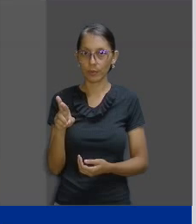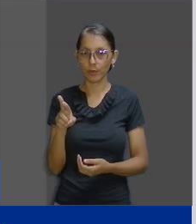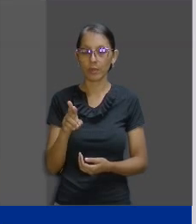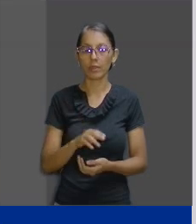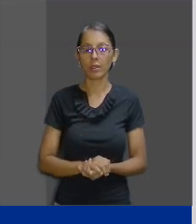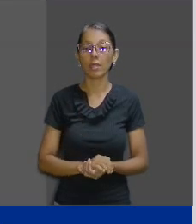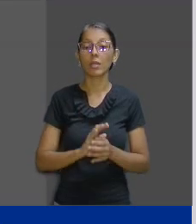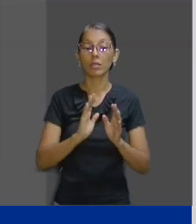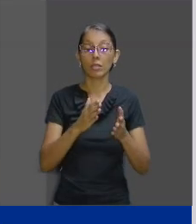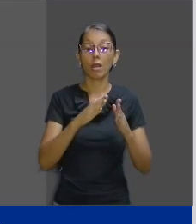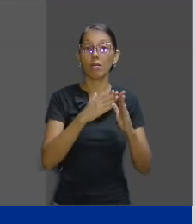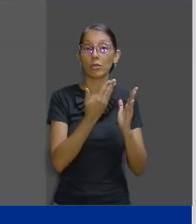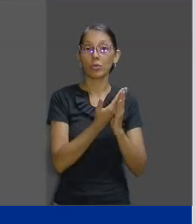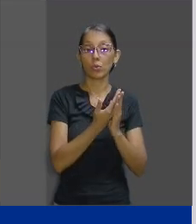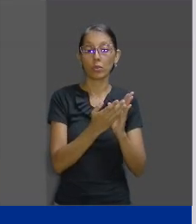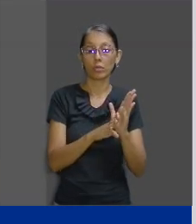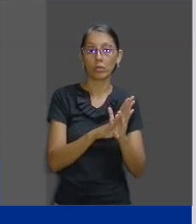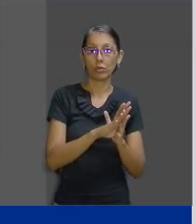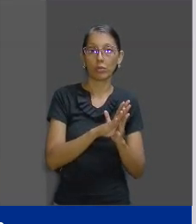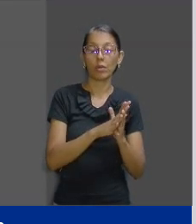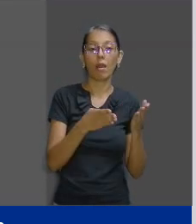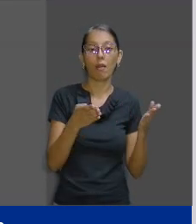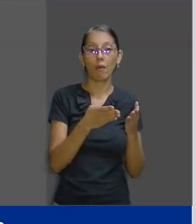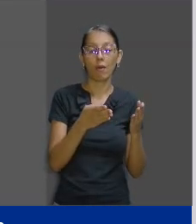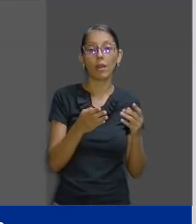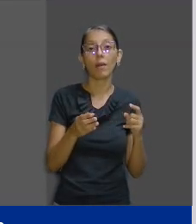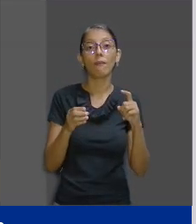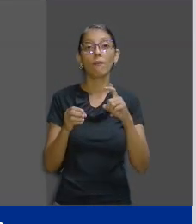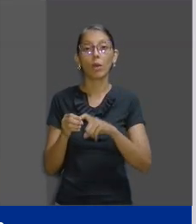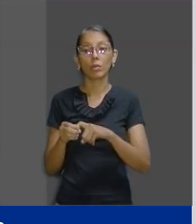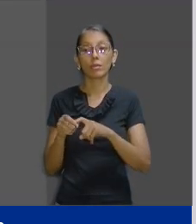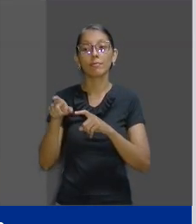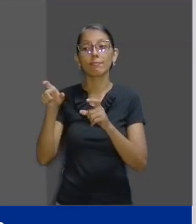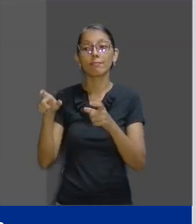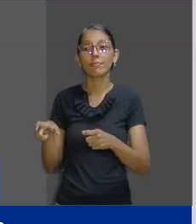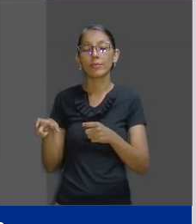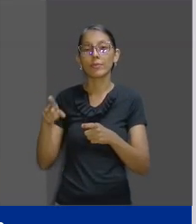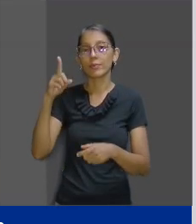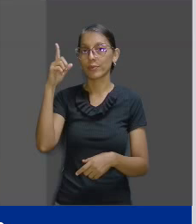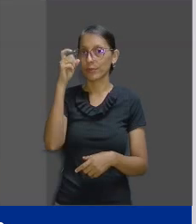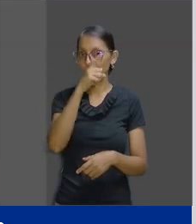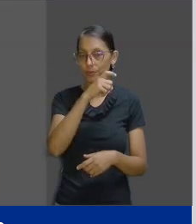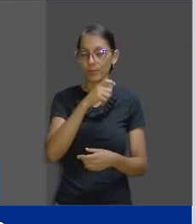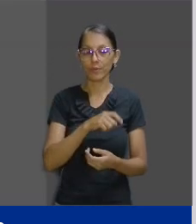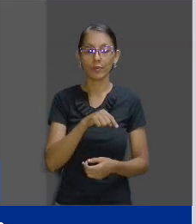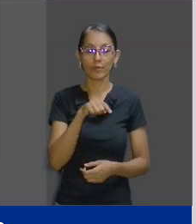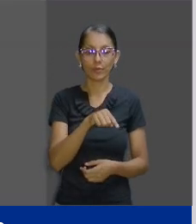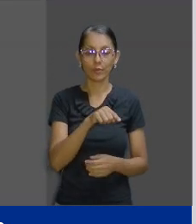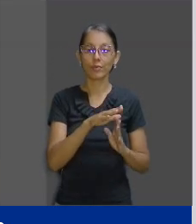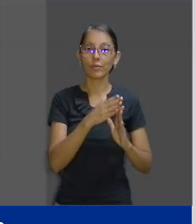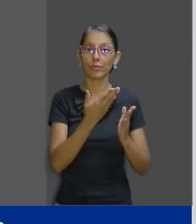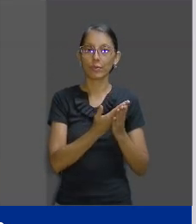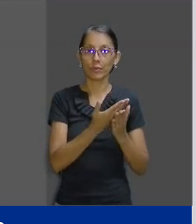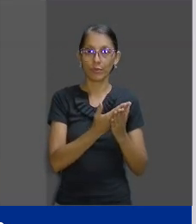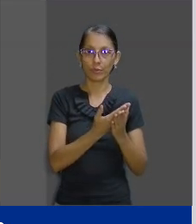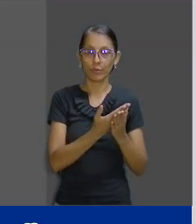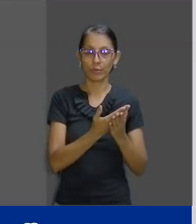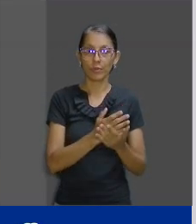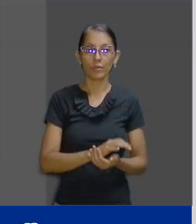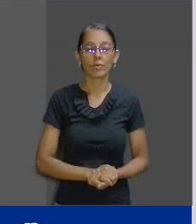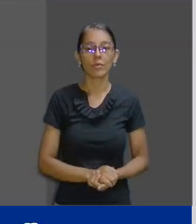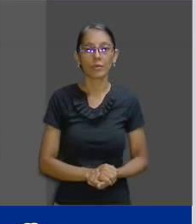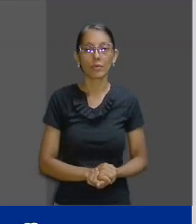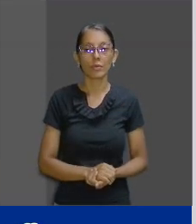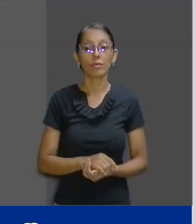que vamos, meu amigo Banha Lobato. Ruth Bezerra, excelências, era um colégio eleitoral. E o projeto Desafio já